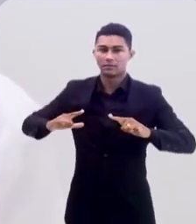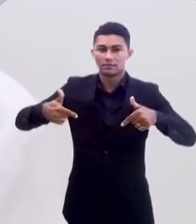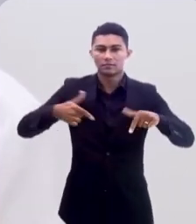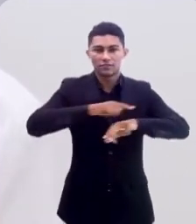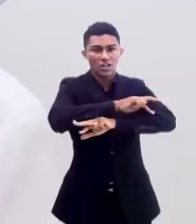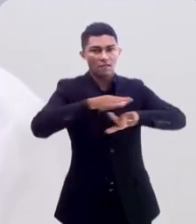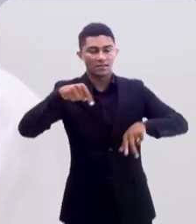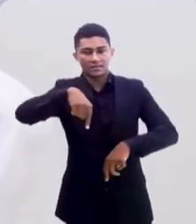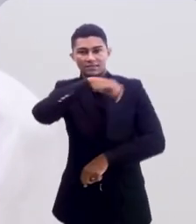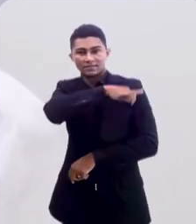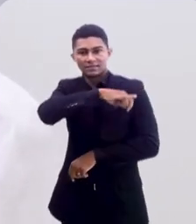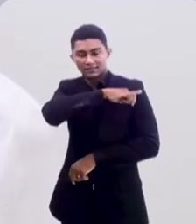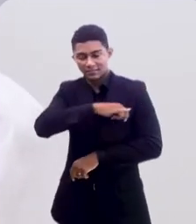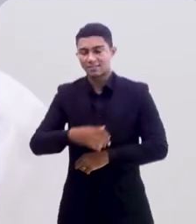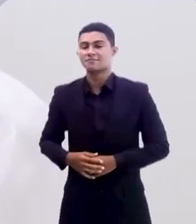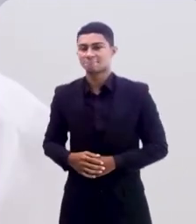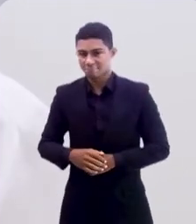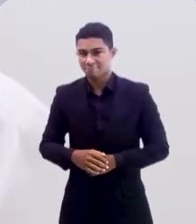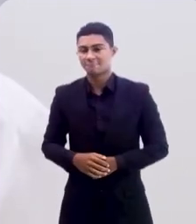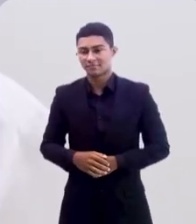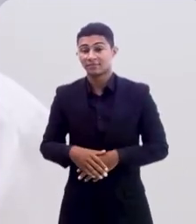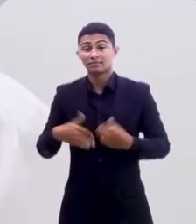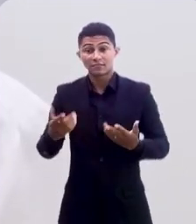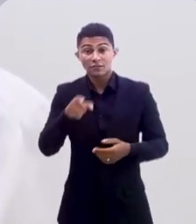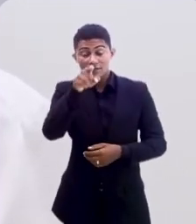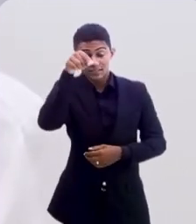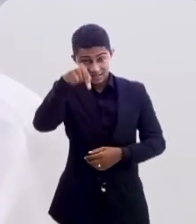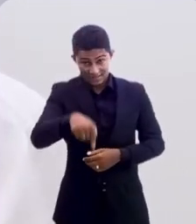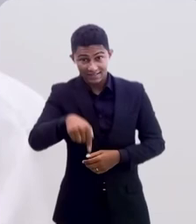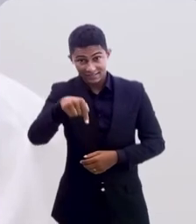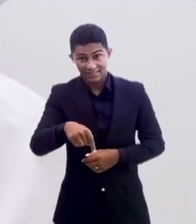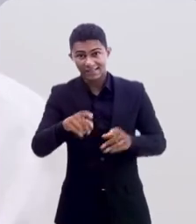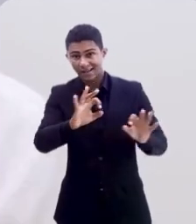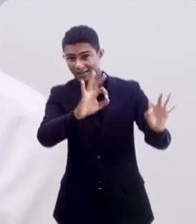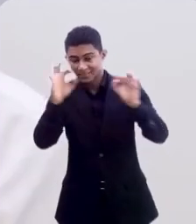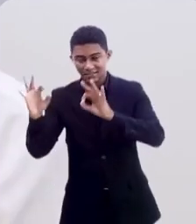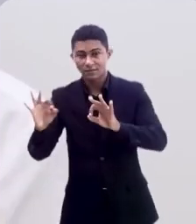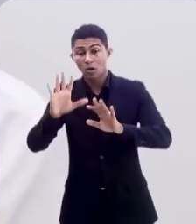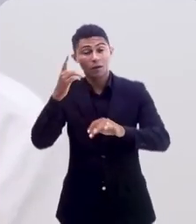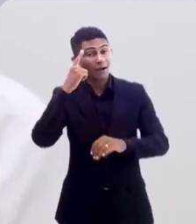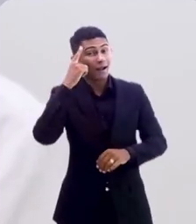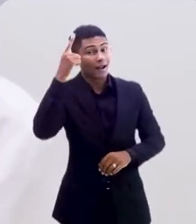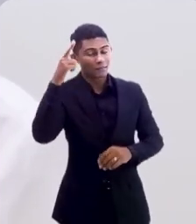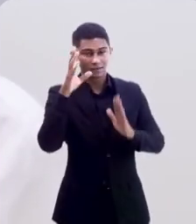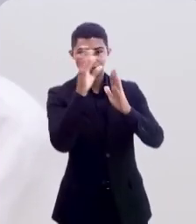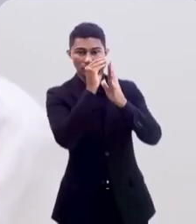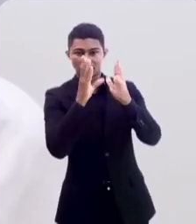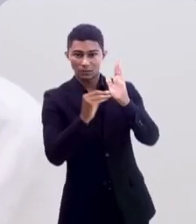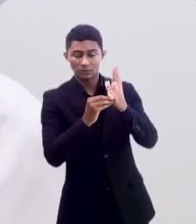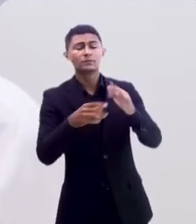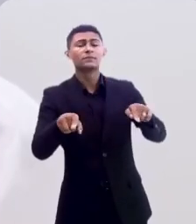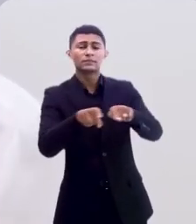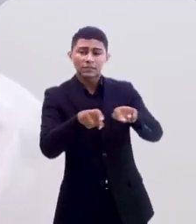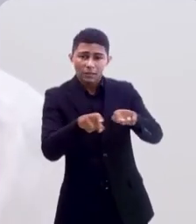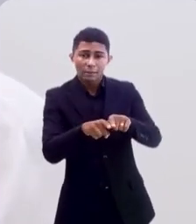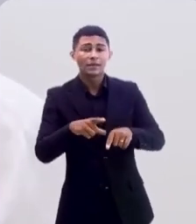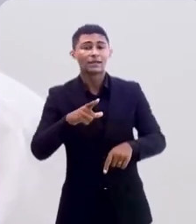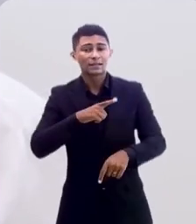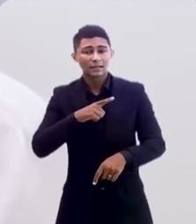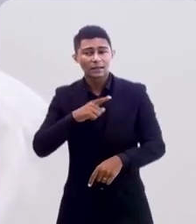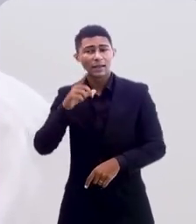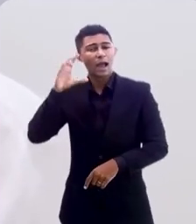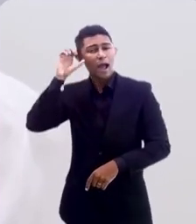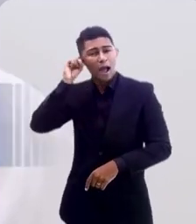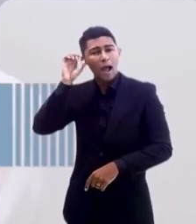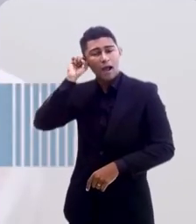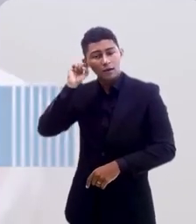sido implementadas no Estado, nessa área da agricultura. E para você que fica aqui com a gente, só lembrando que esse conteúdo também está